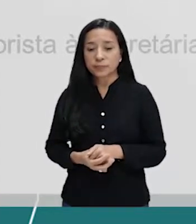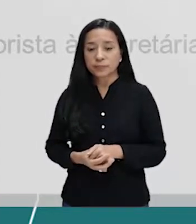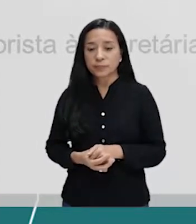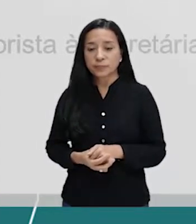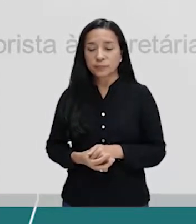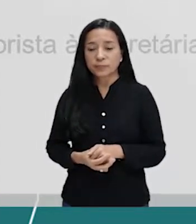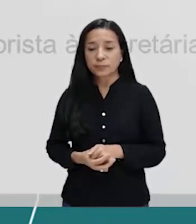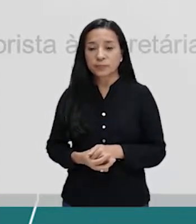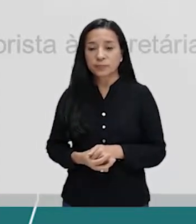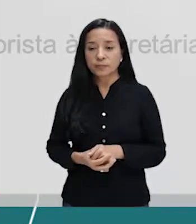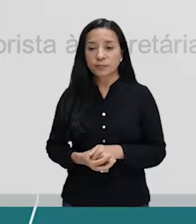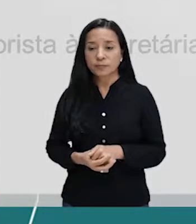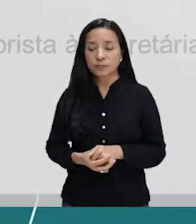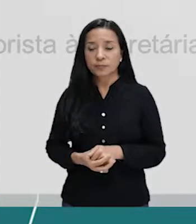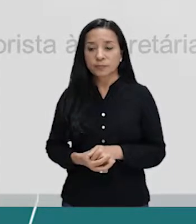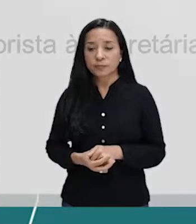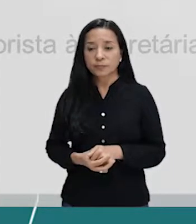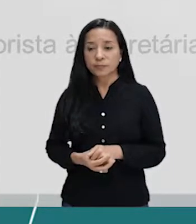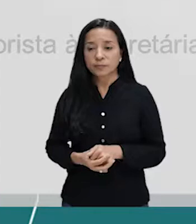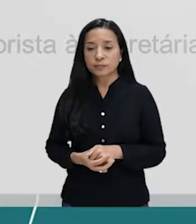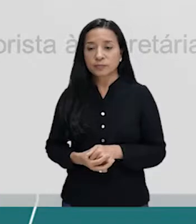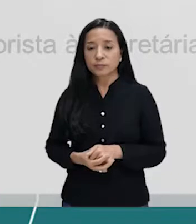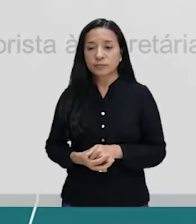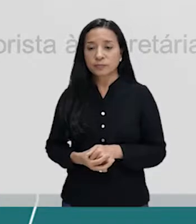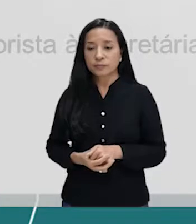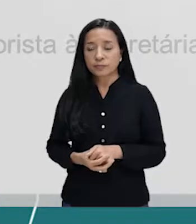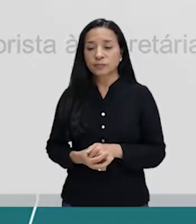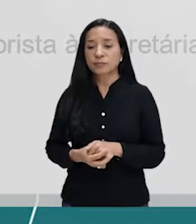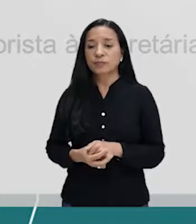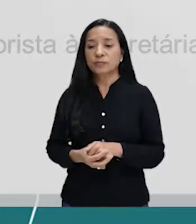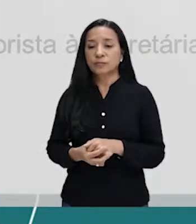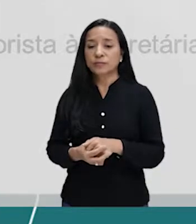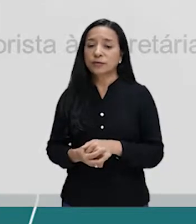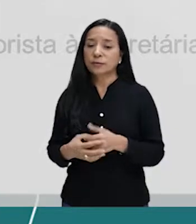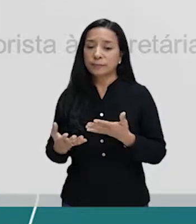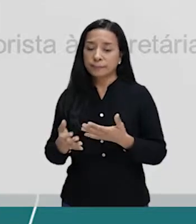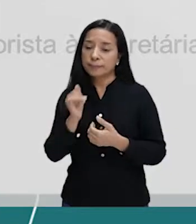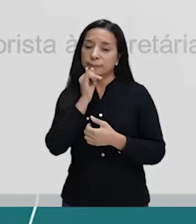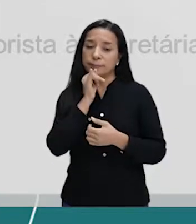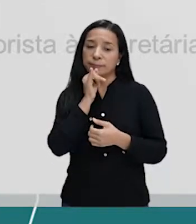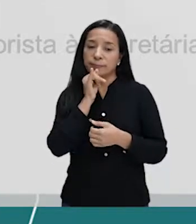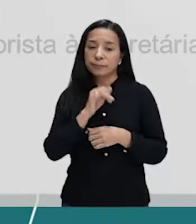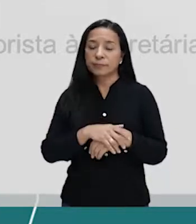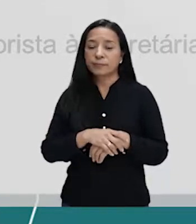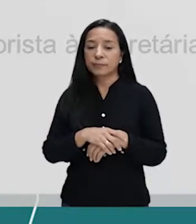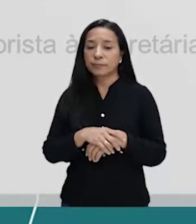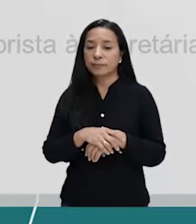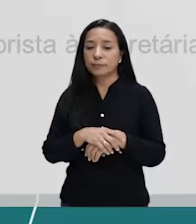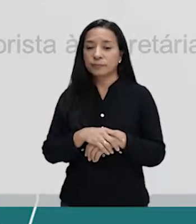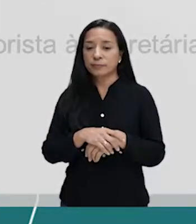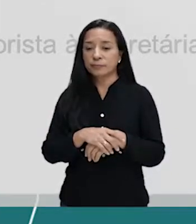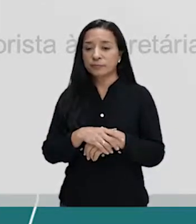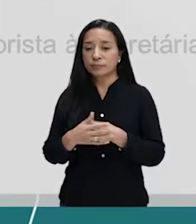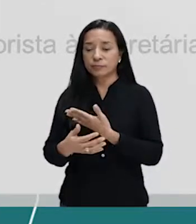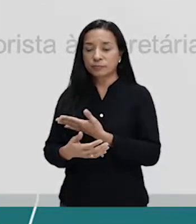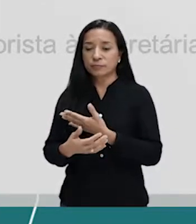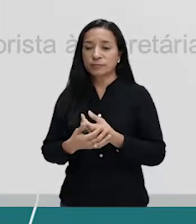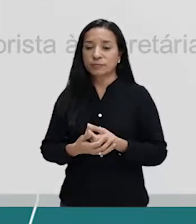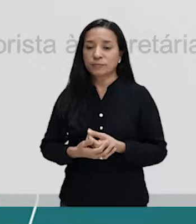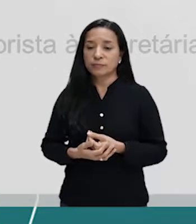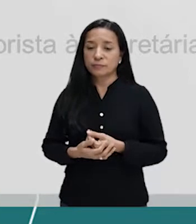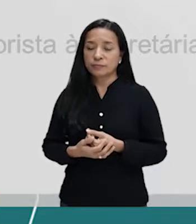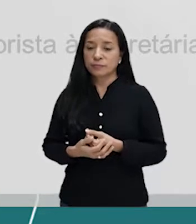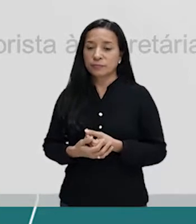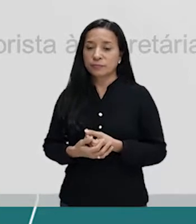o pronome de tratamento, a gente utiliza a palavra sua, né? Exemplos, o carro que levará